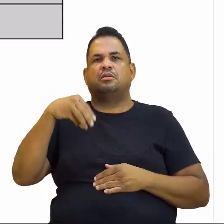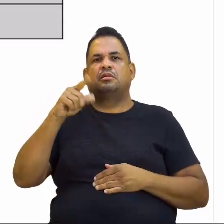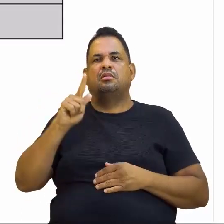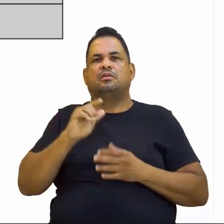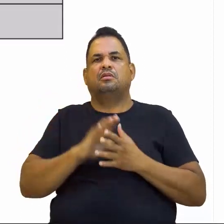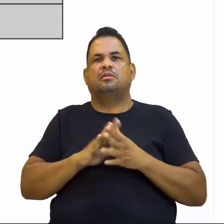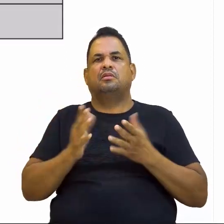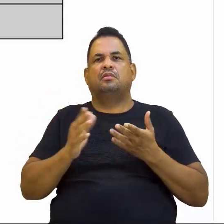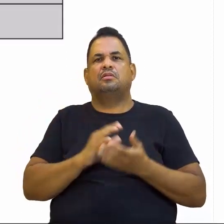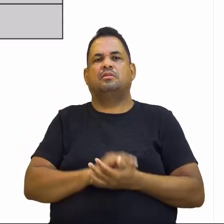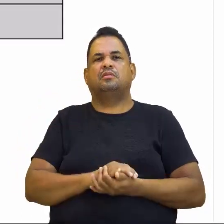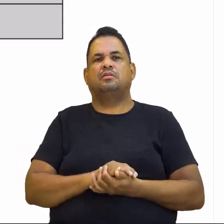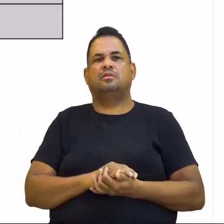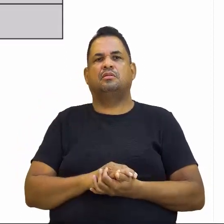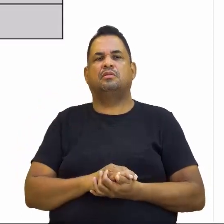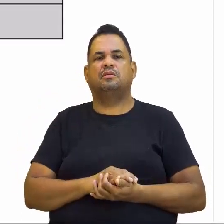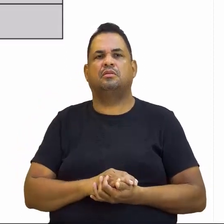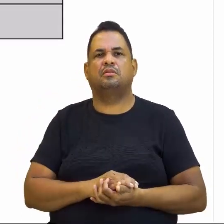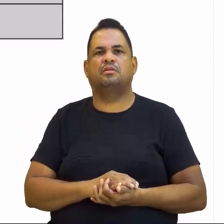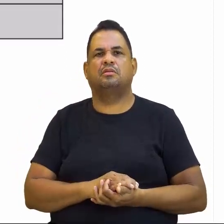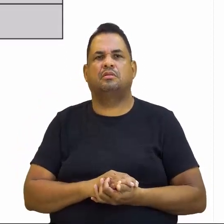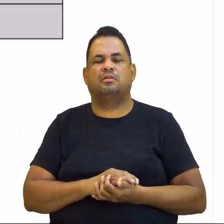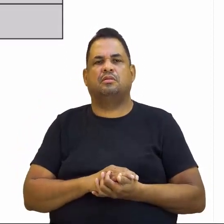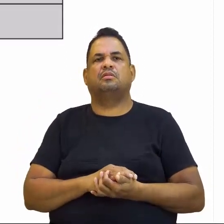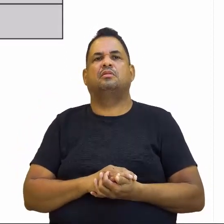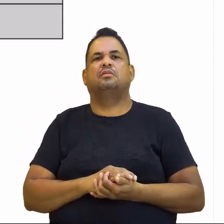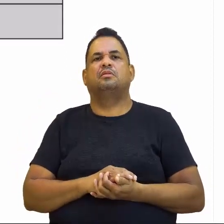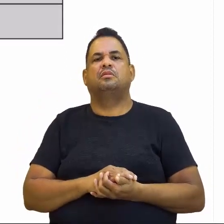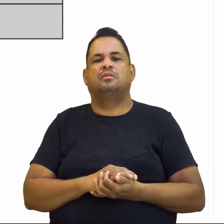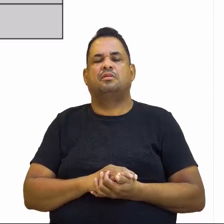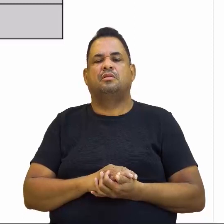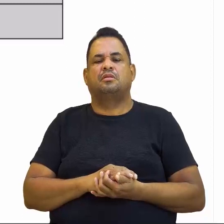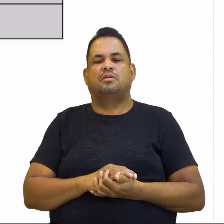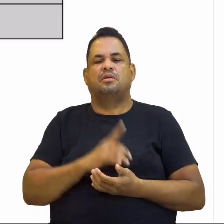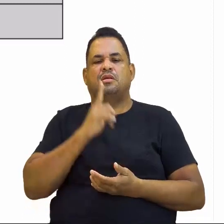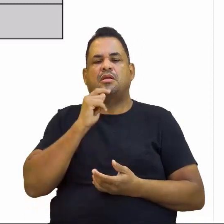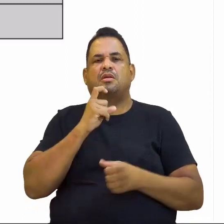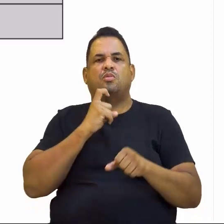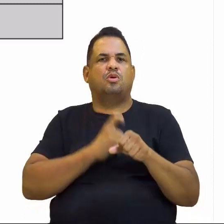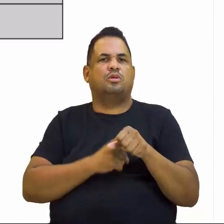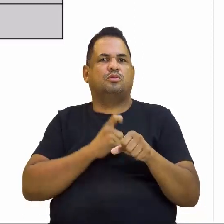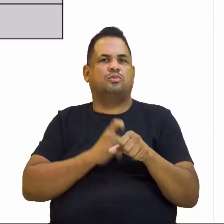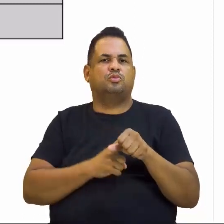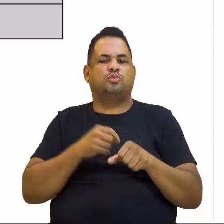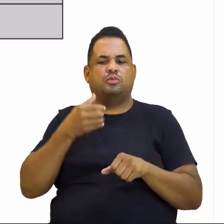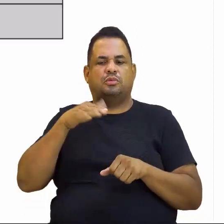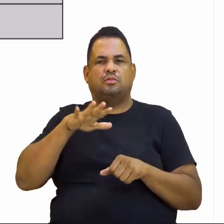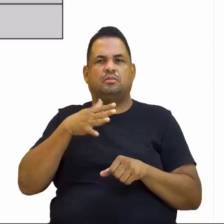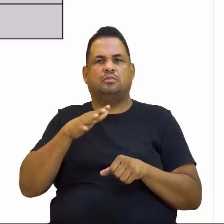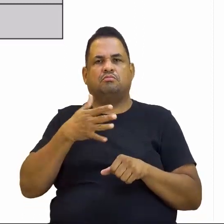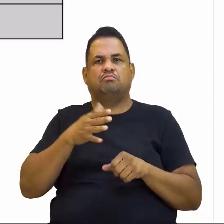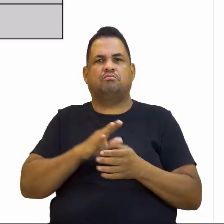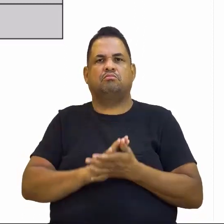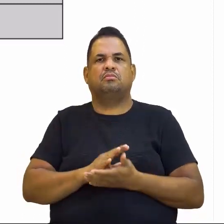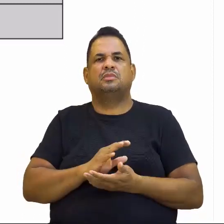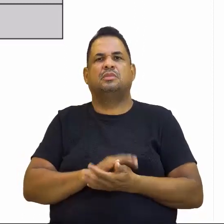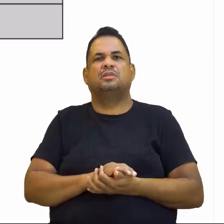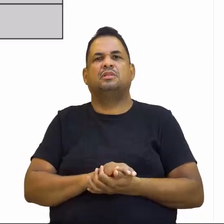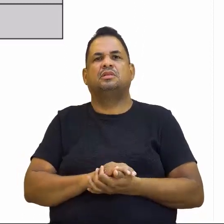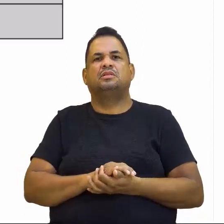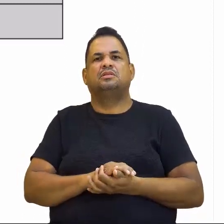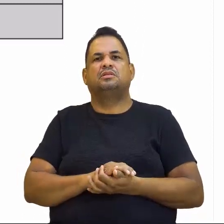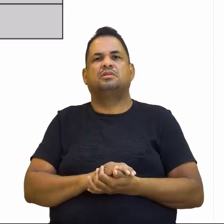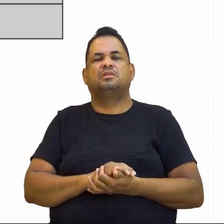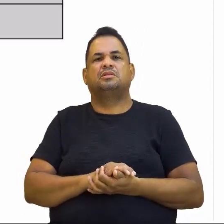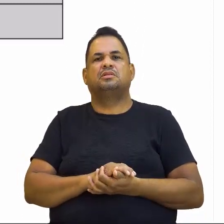é considerada como água mole. Água dura moderada, a nossa concentração de